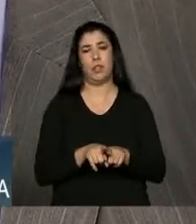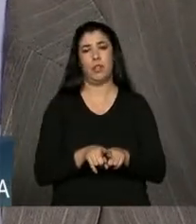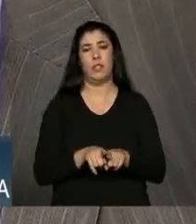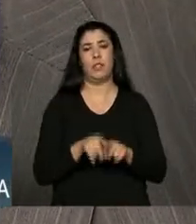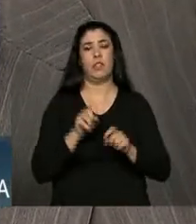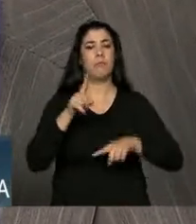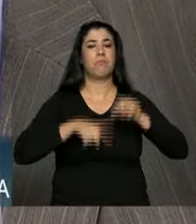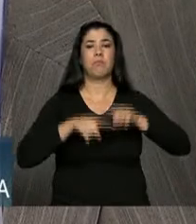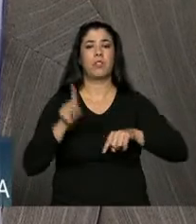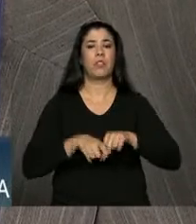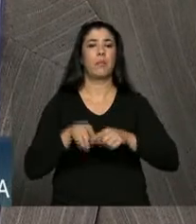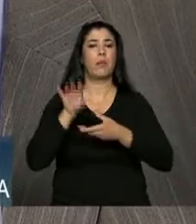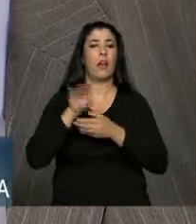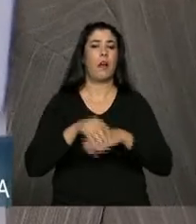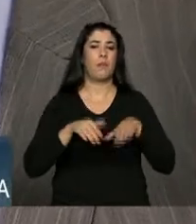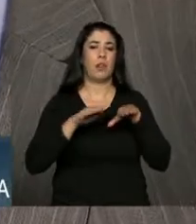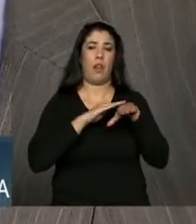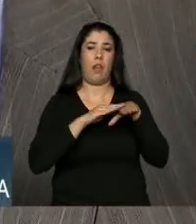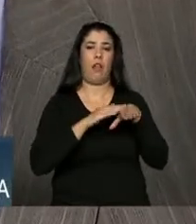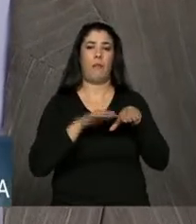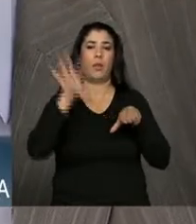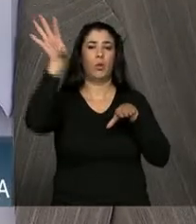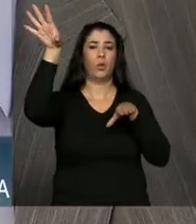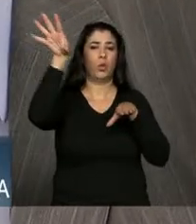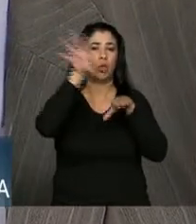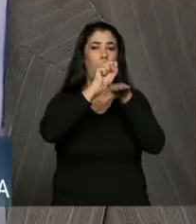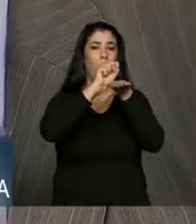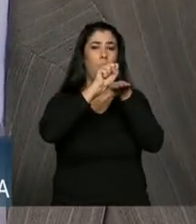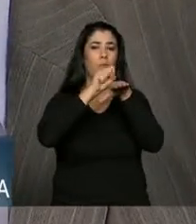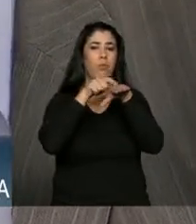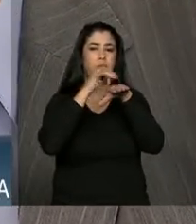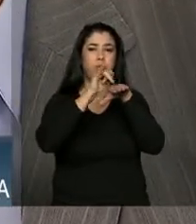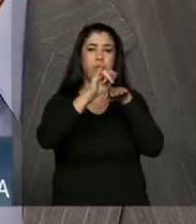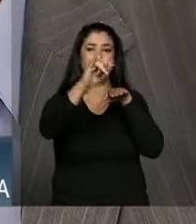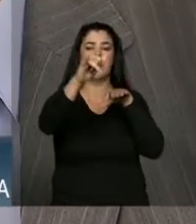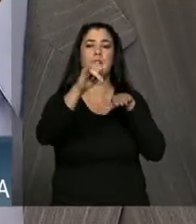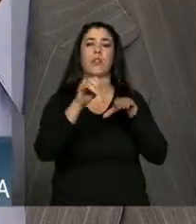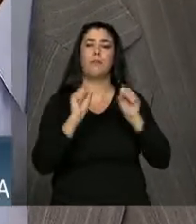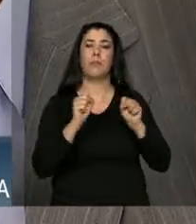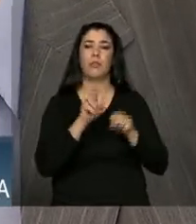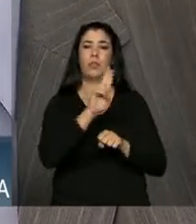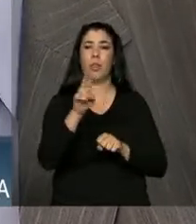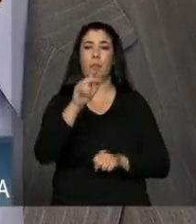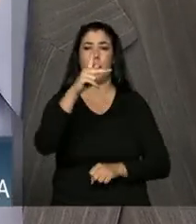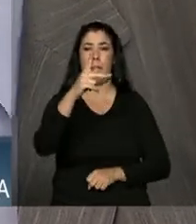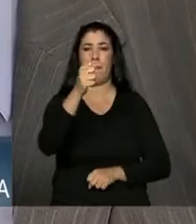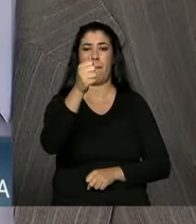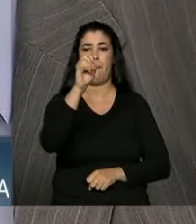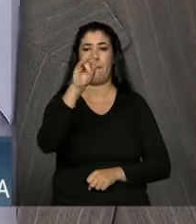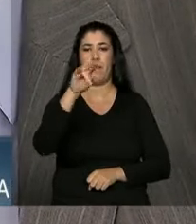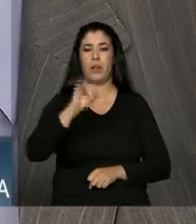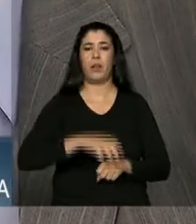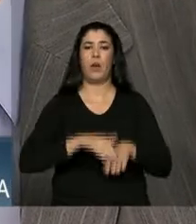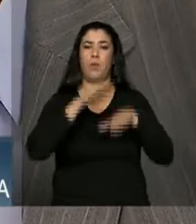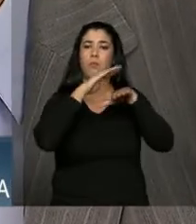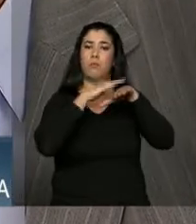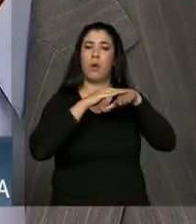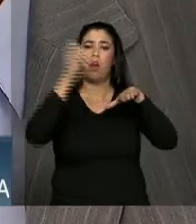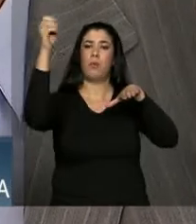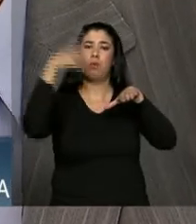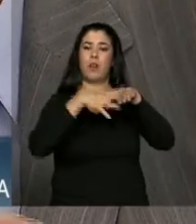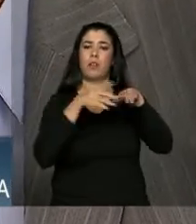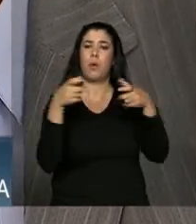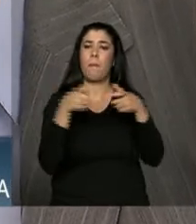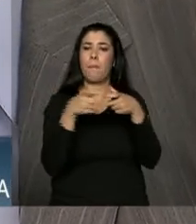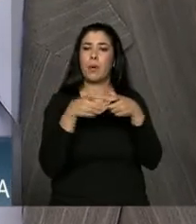para que nós possamos começar a falar esses painéis na microgeração distribuída